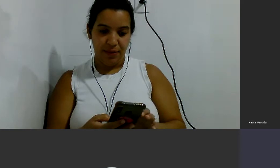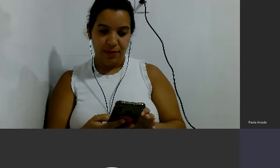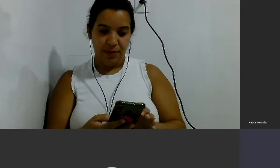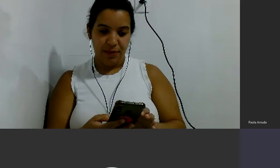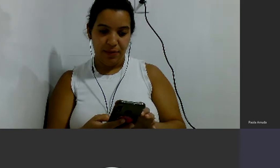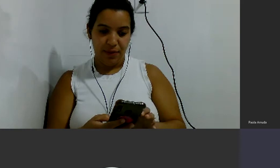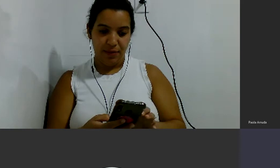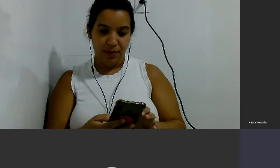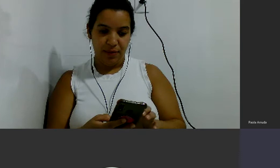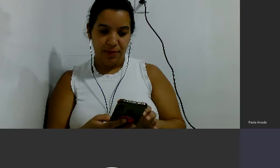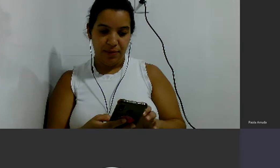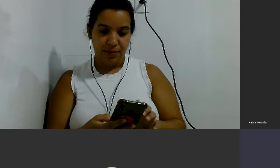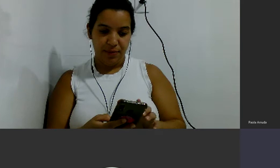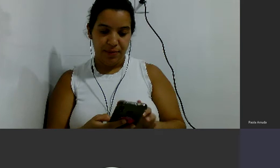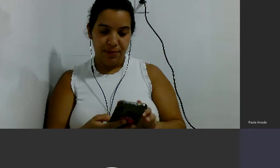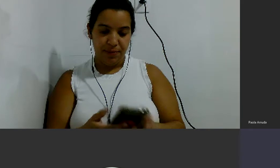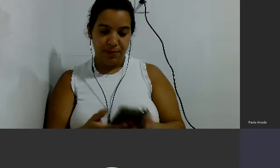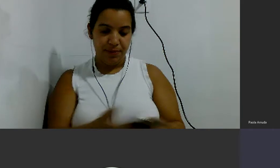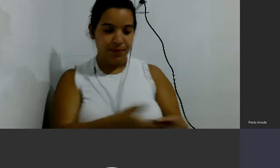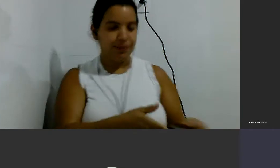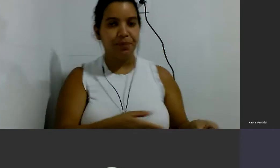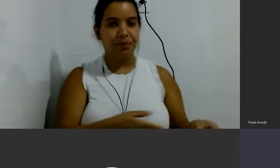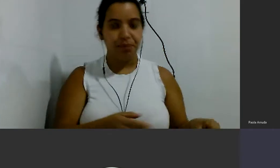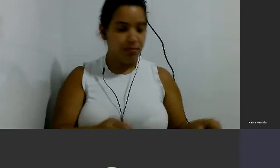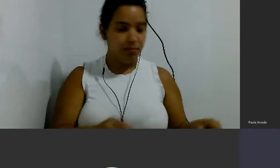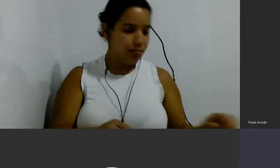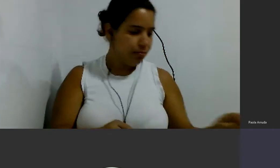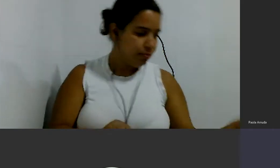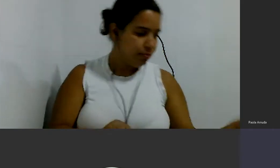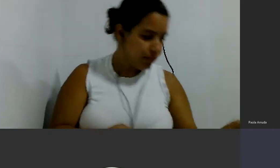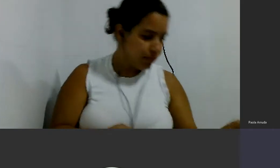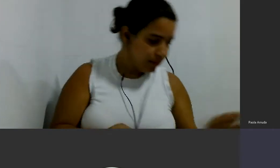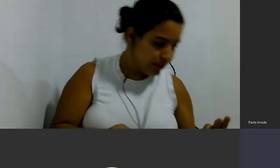Vou tentar conectar aqui e vocês me falem se vai melhorar.